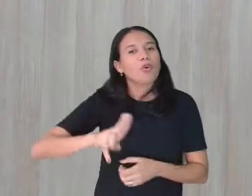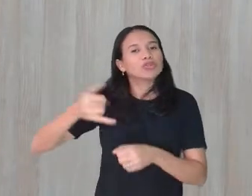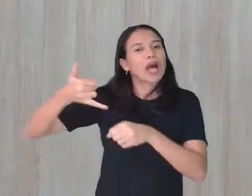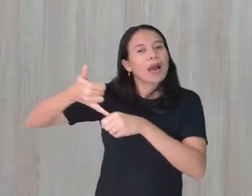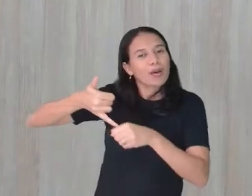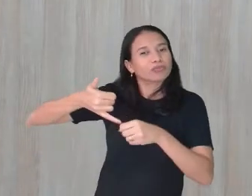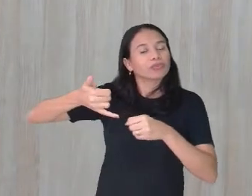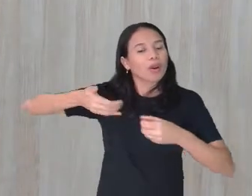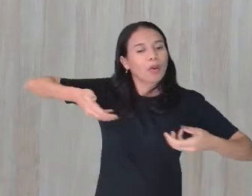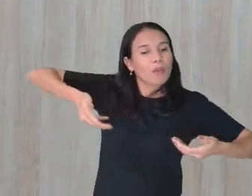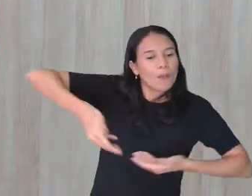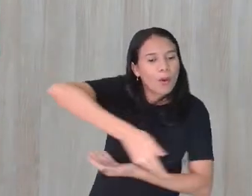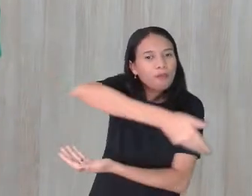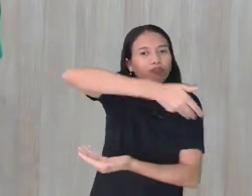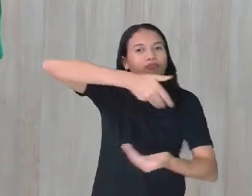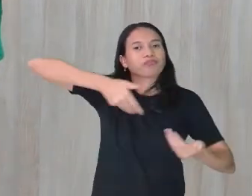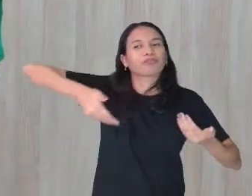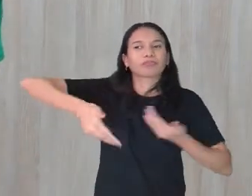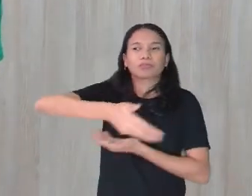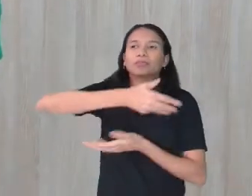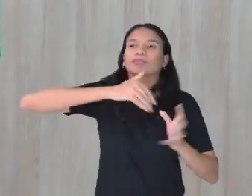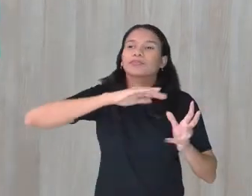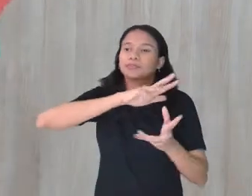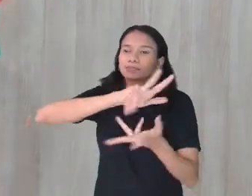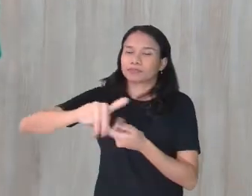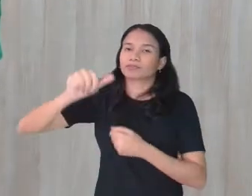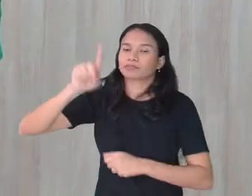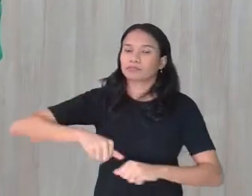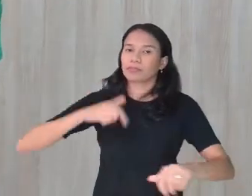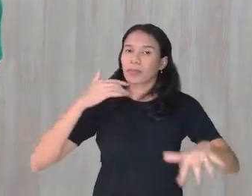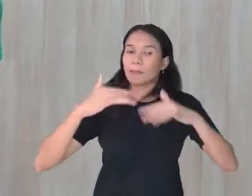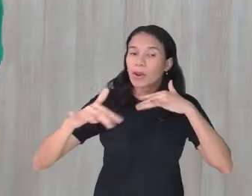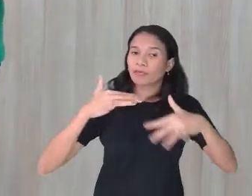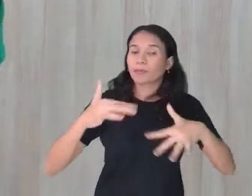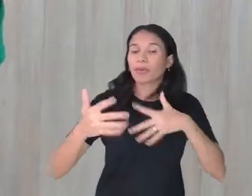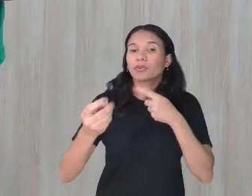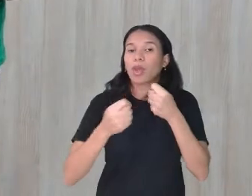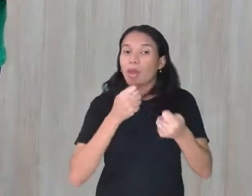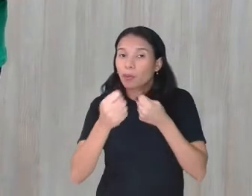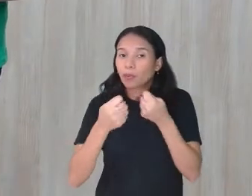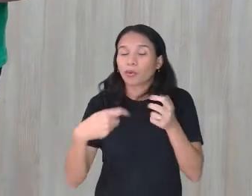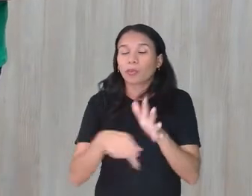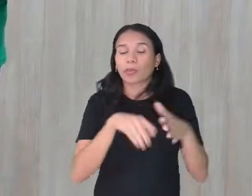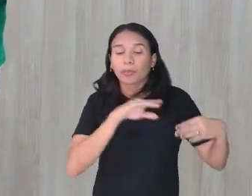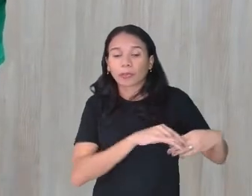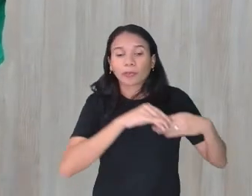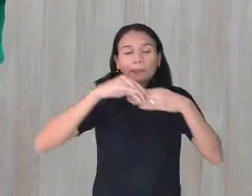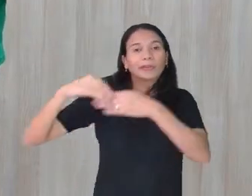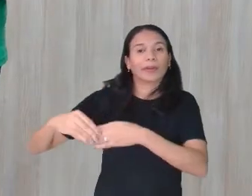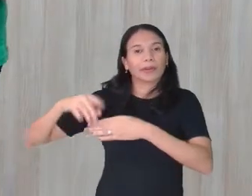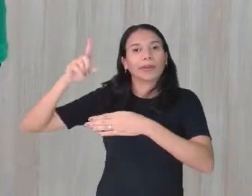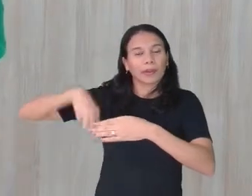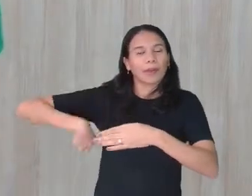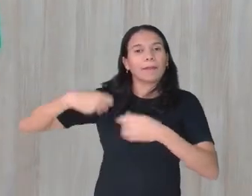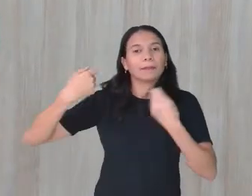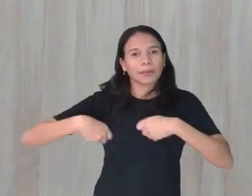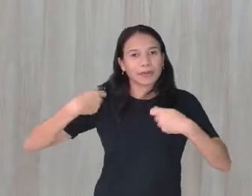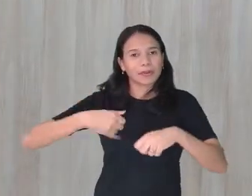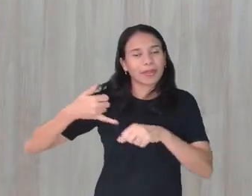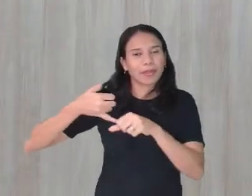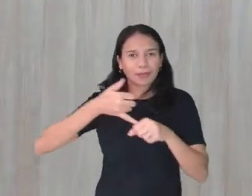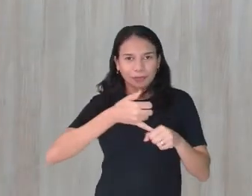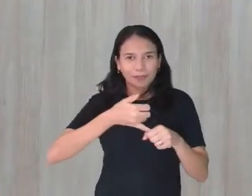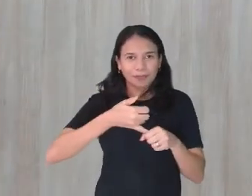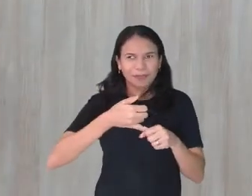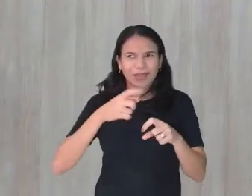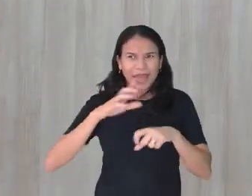que move, né, o mundo. A questão aí dos movimentos, da questão dos meios de transporte, é um fóssil. Professora,